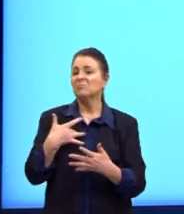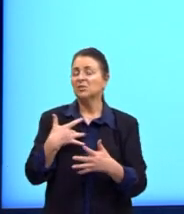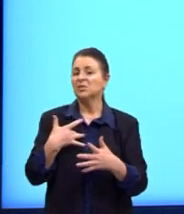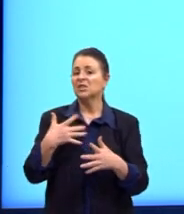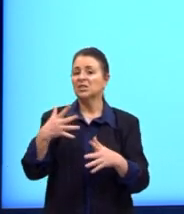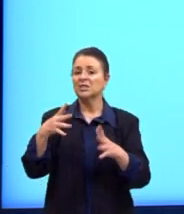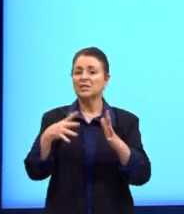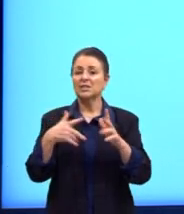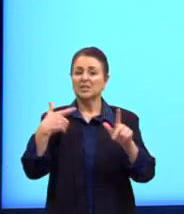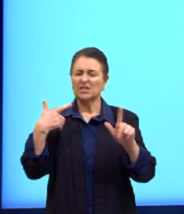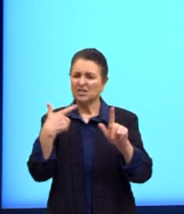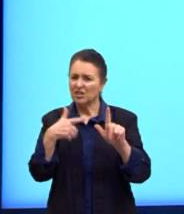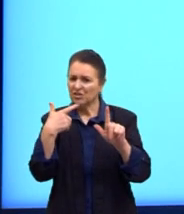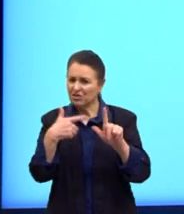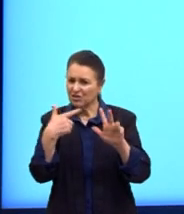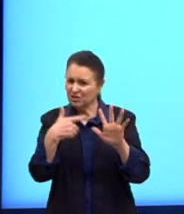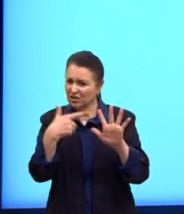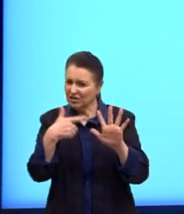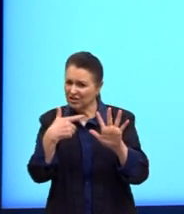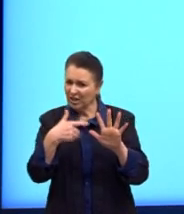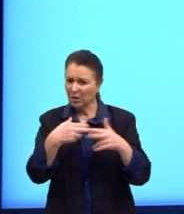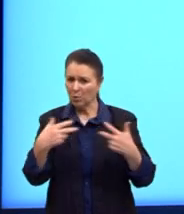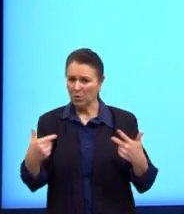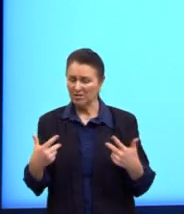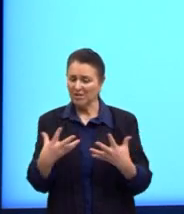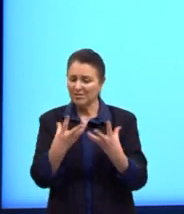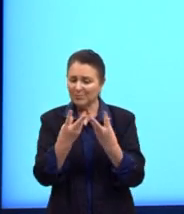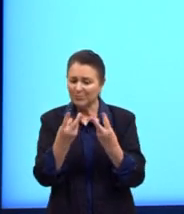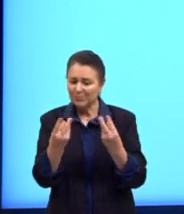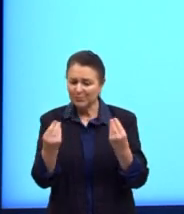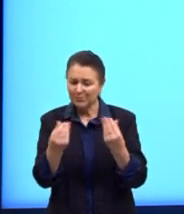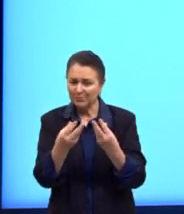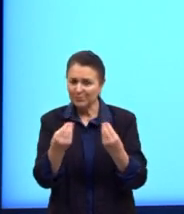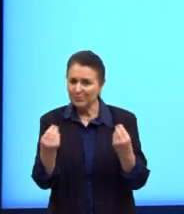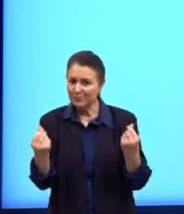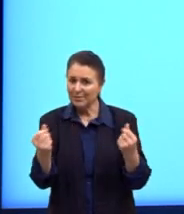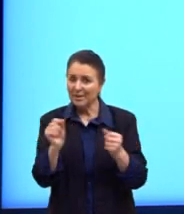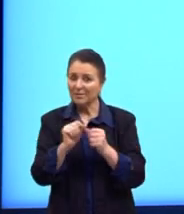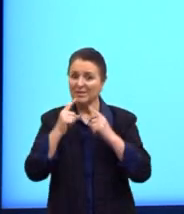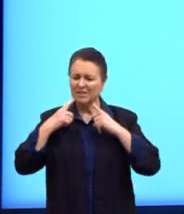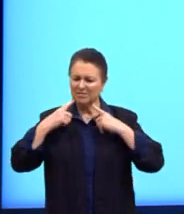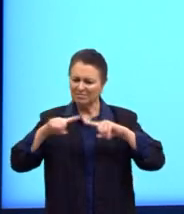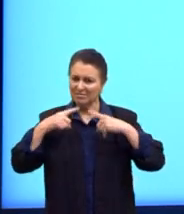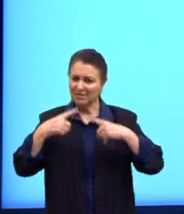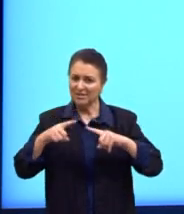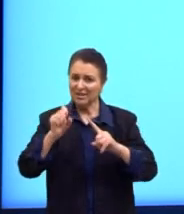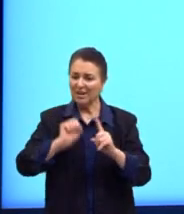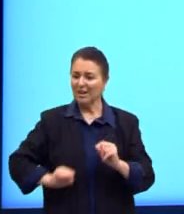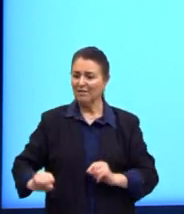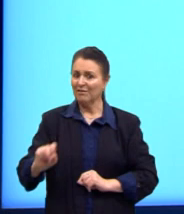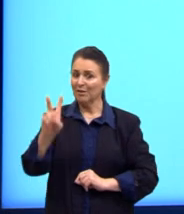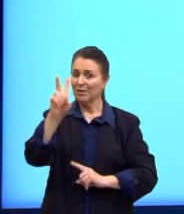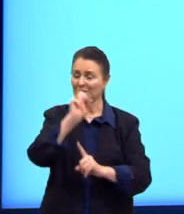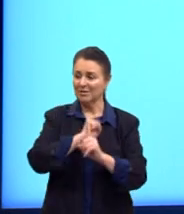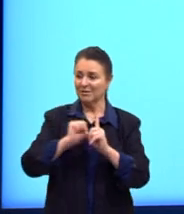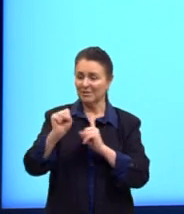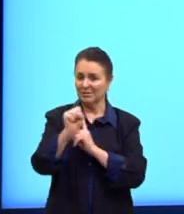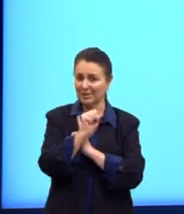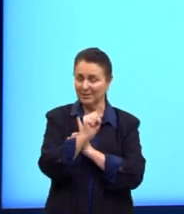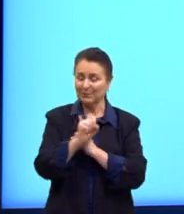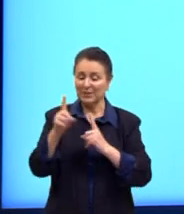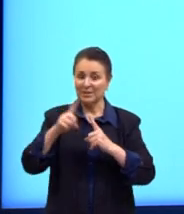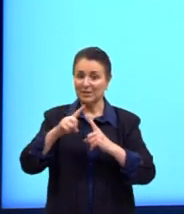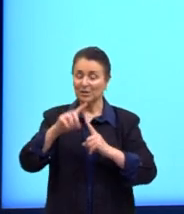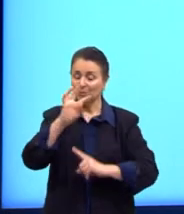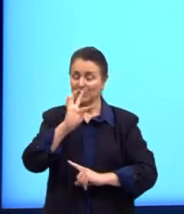delicadas e fazer uma crítica valores sociais né esse tipo